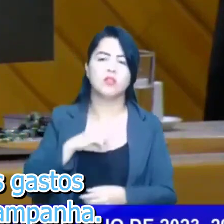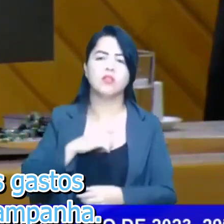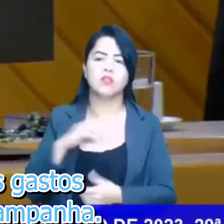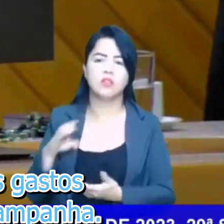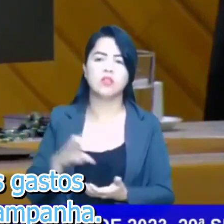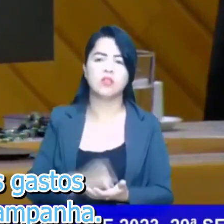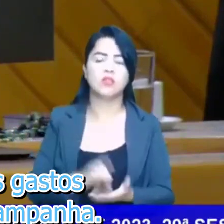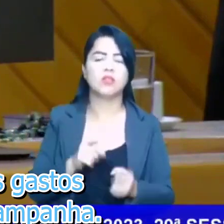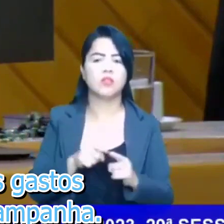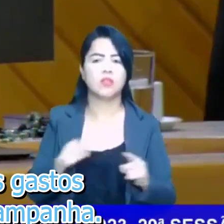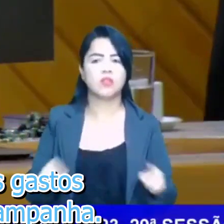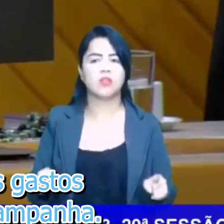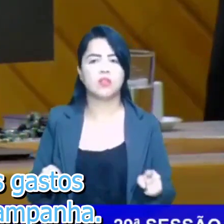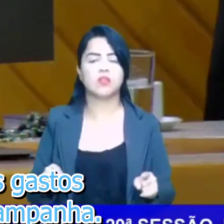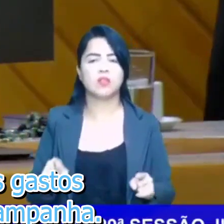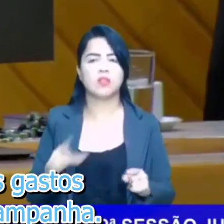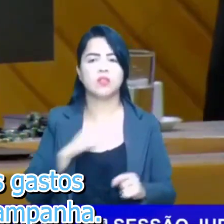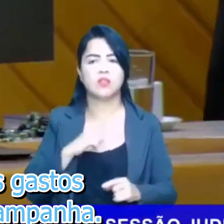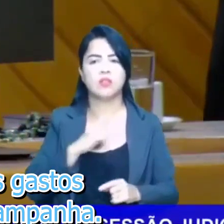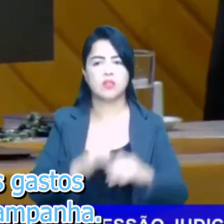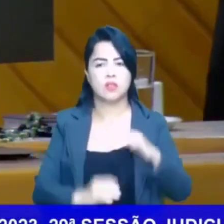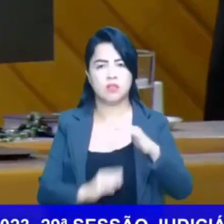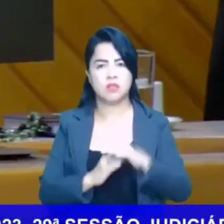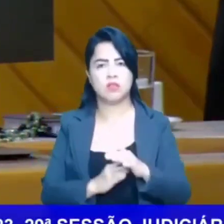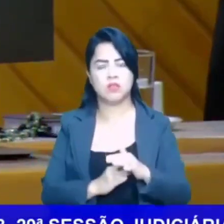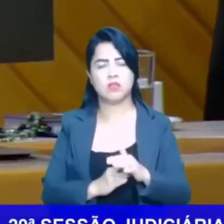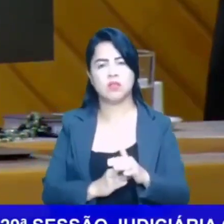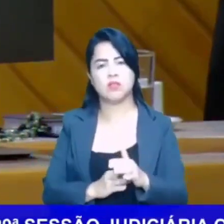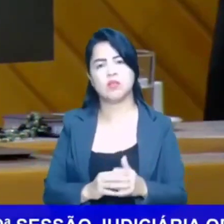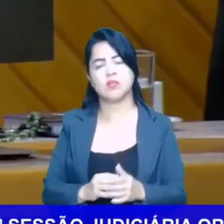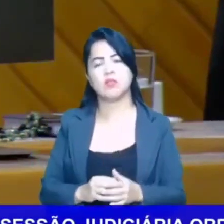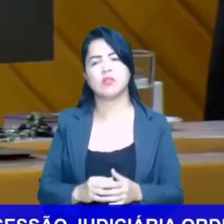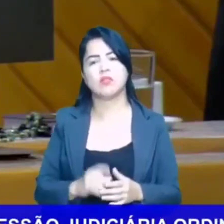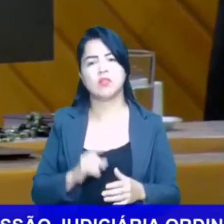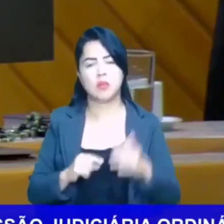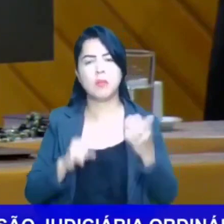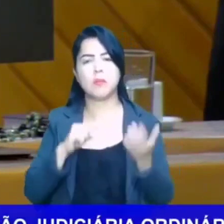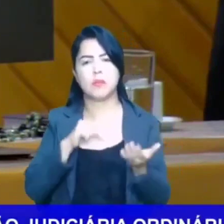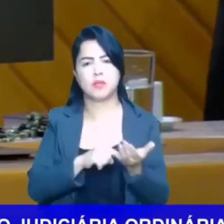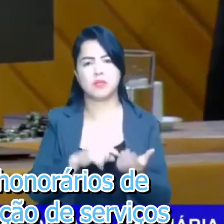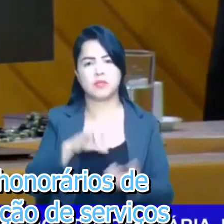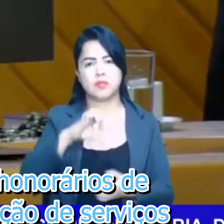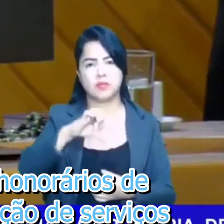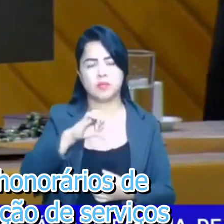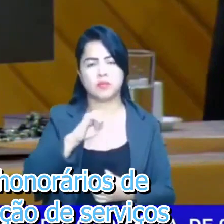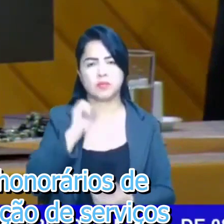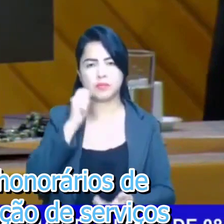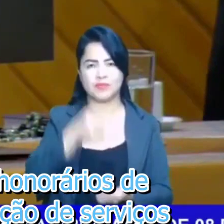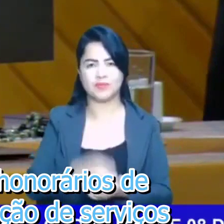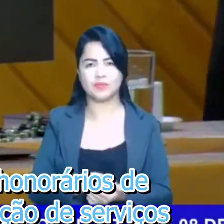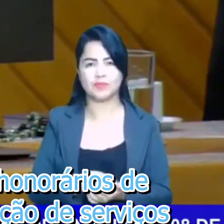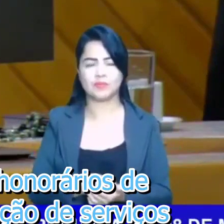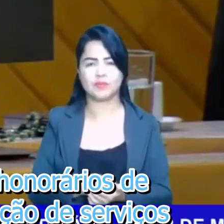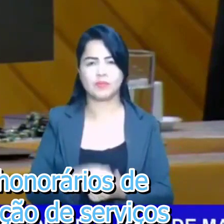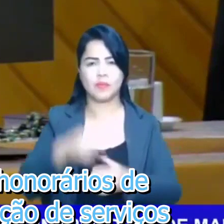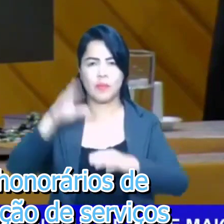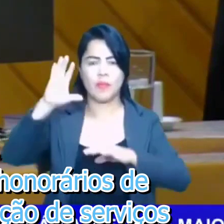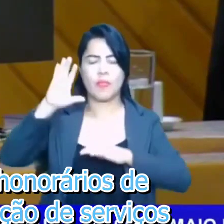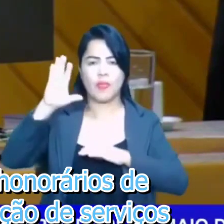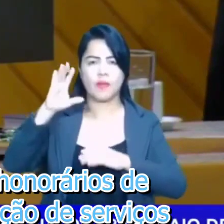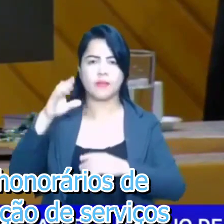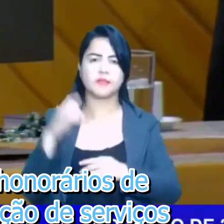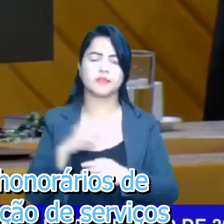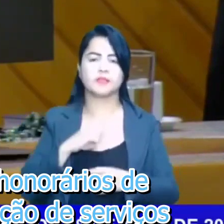eleitorais, mas serão excluídas do limite de gastos de campanha. Parágrafo 9º. O pagamento efetuado por candidatos e